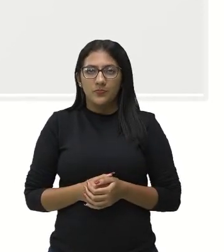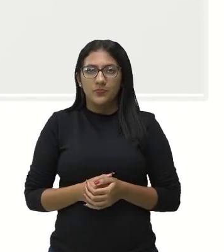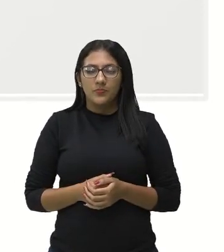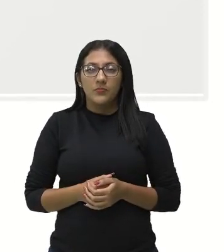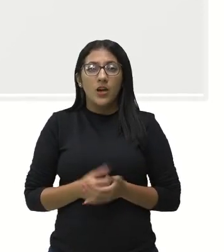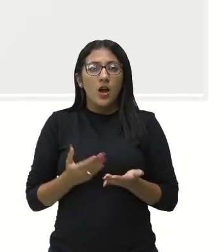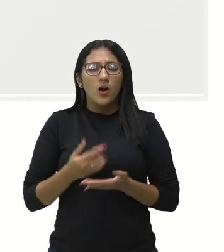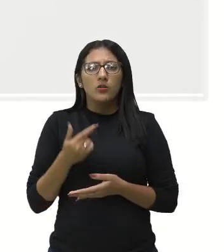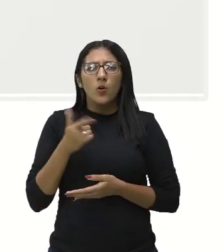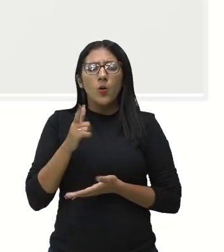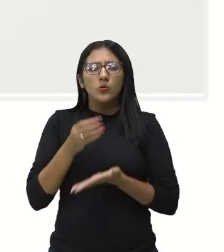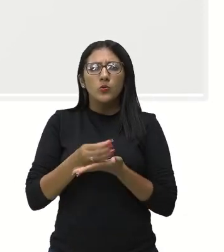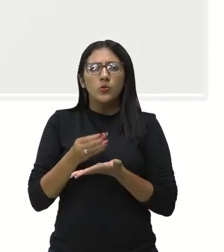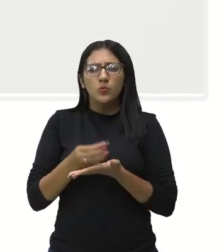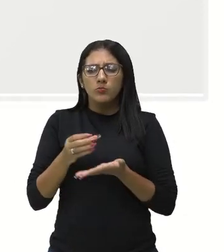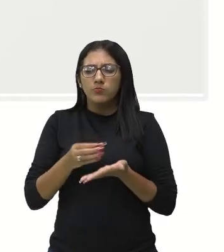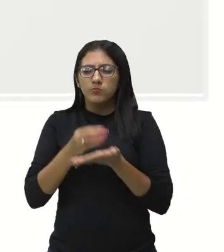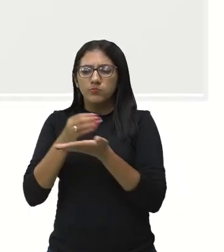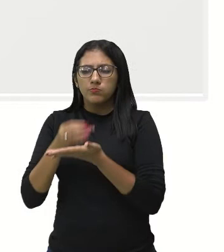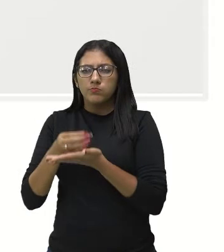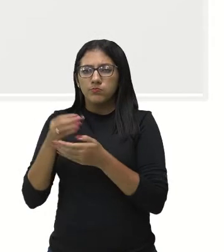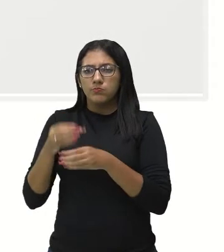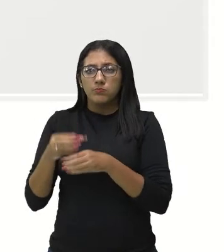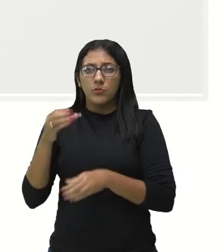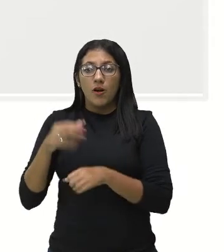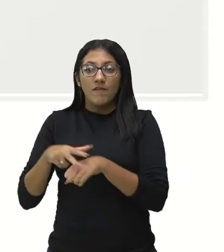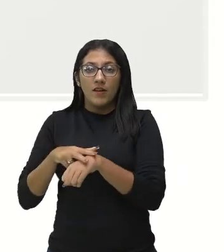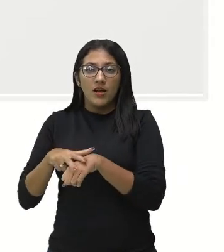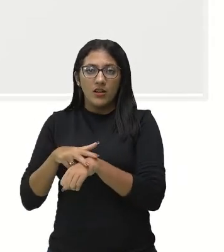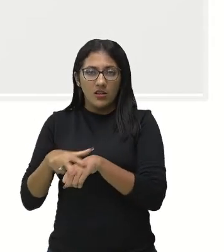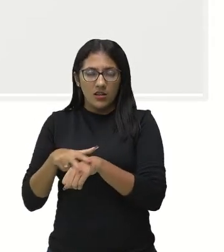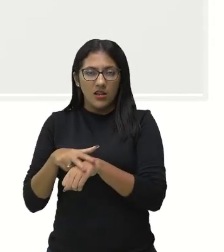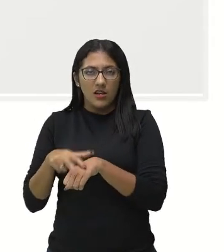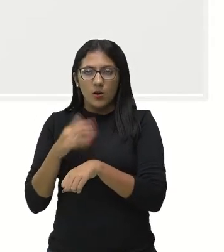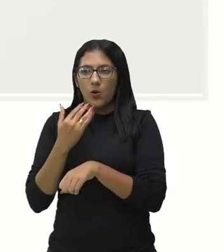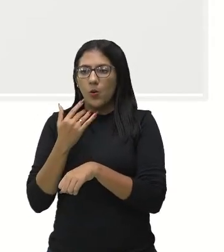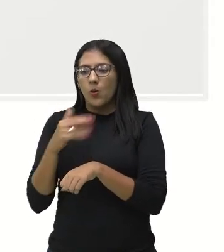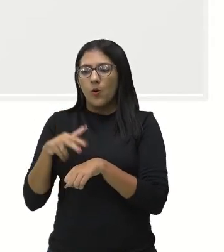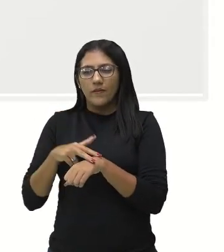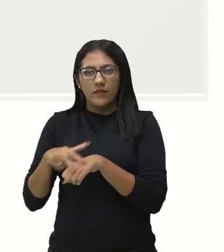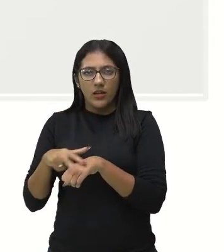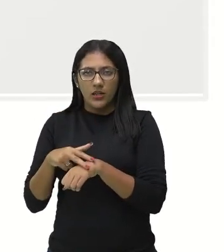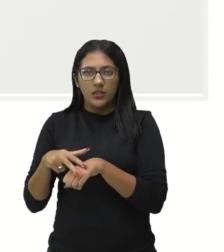Aí tem o copo verde, ó. E um copo verde